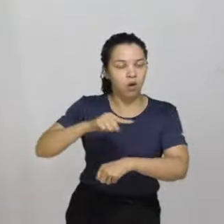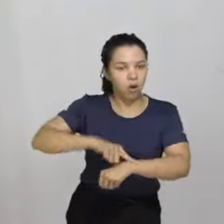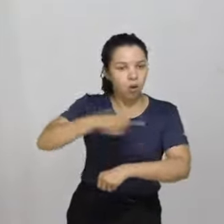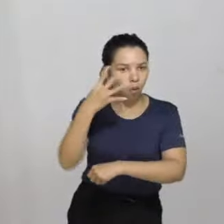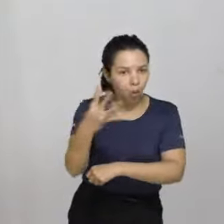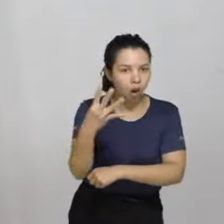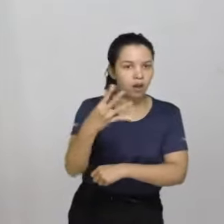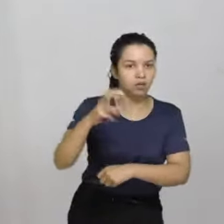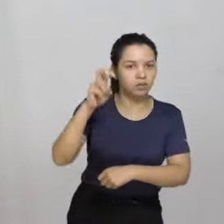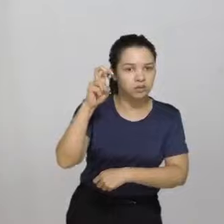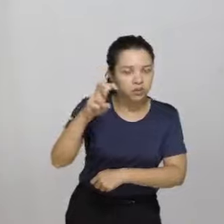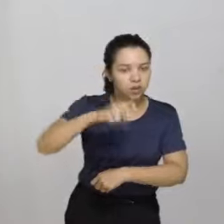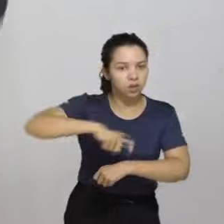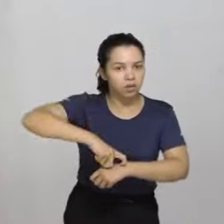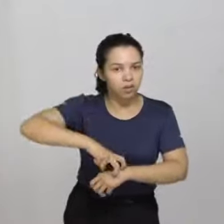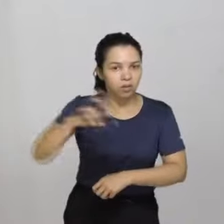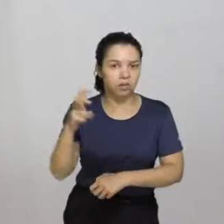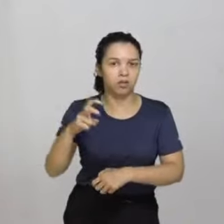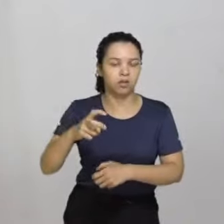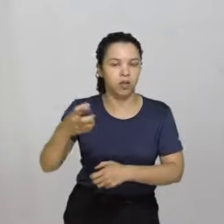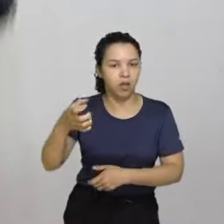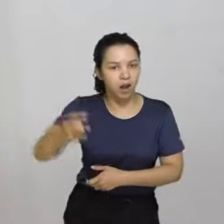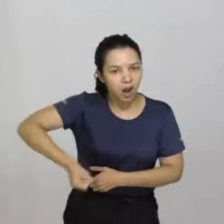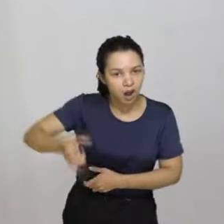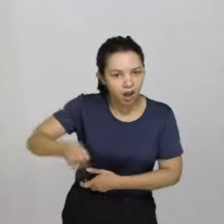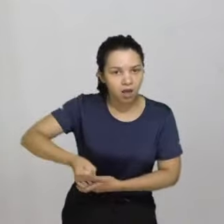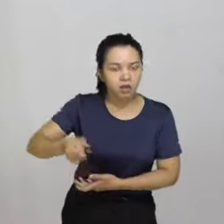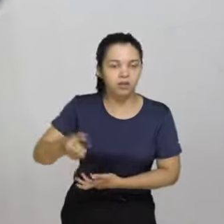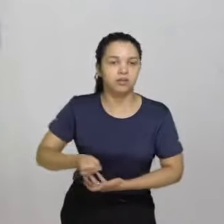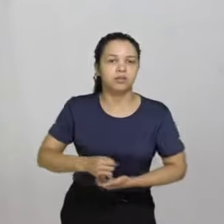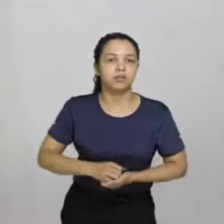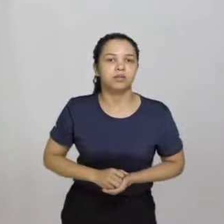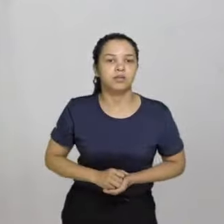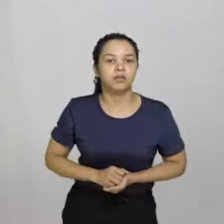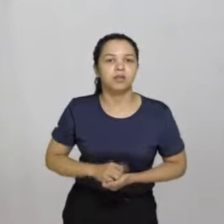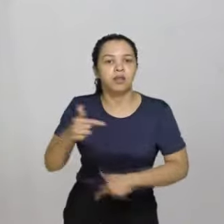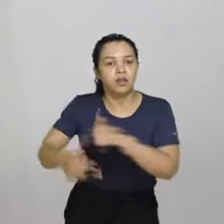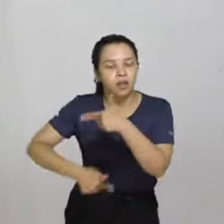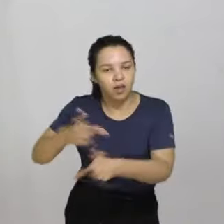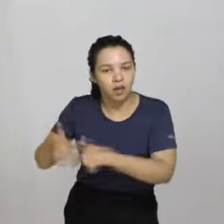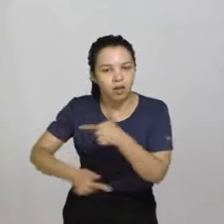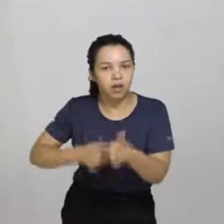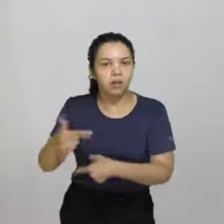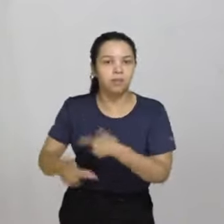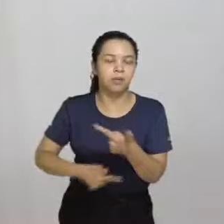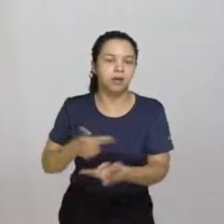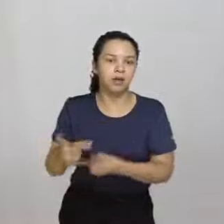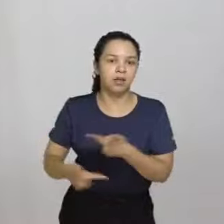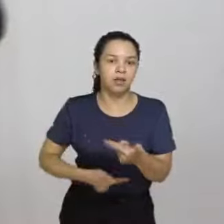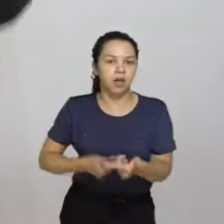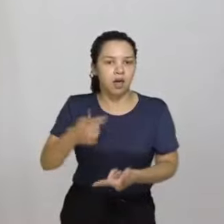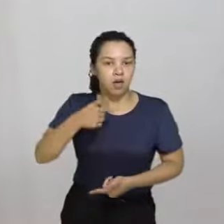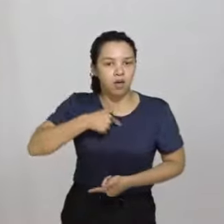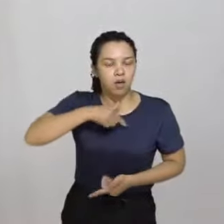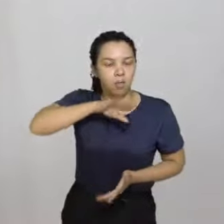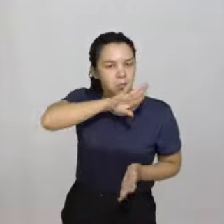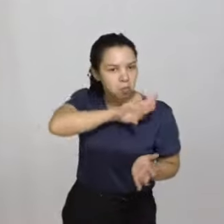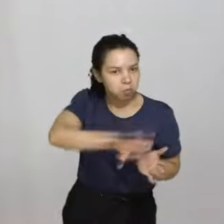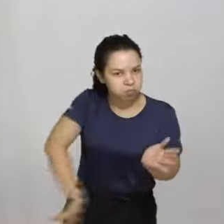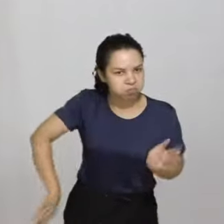5 da manhã, para retirar um leite, para realizar os trabalhos. Então esse é o meu repúdio para aqueles